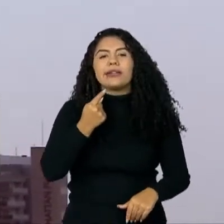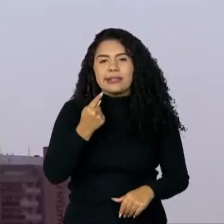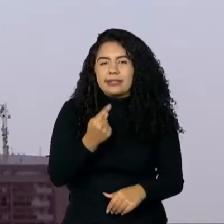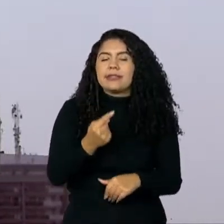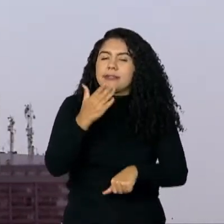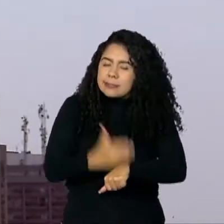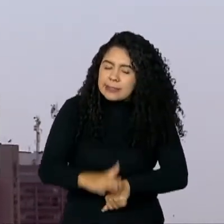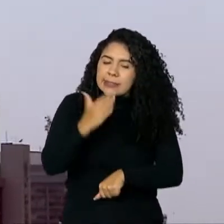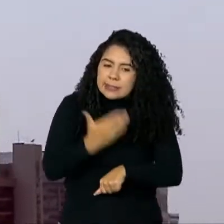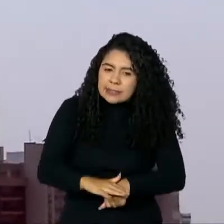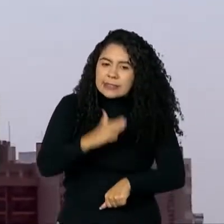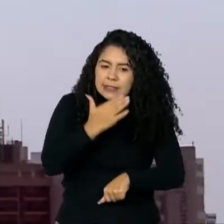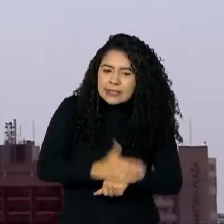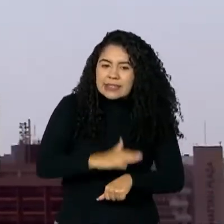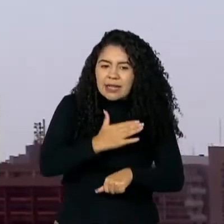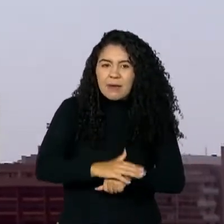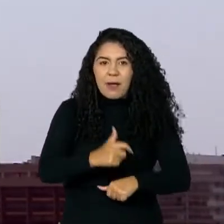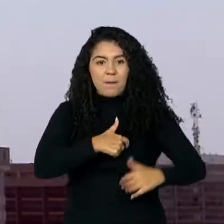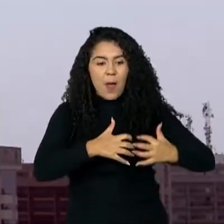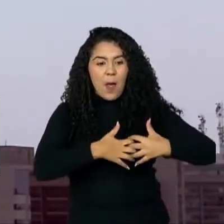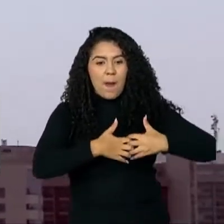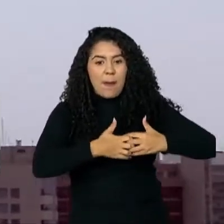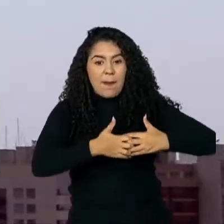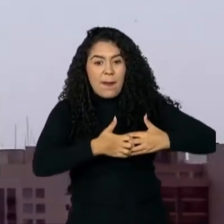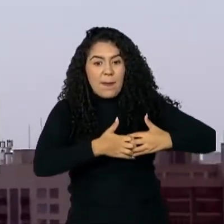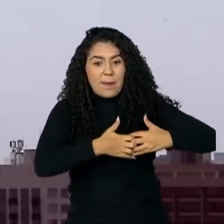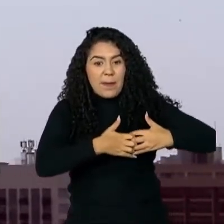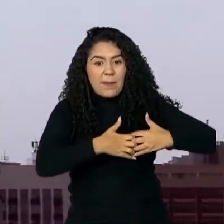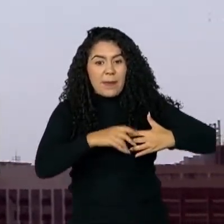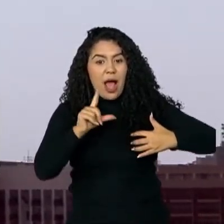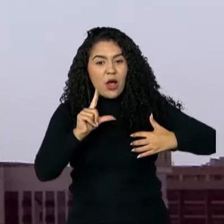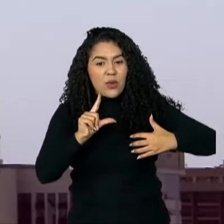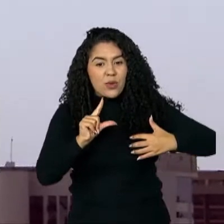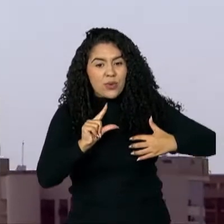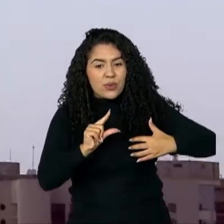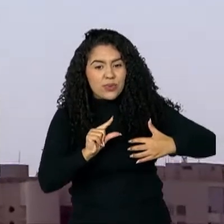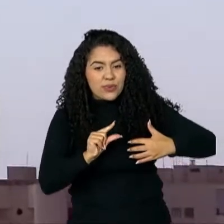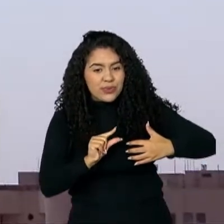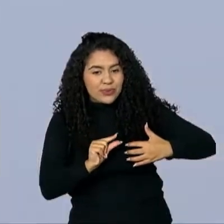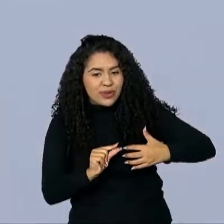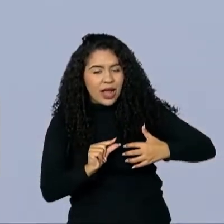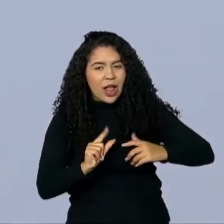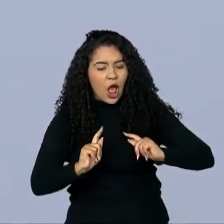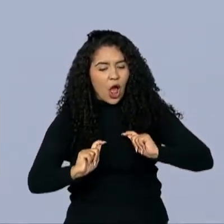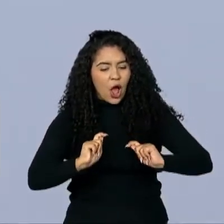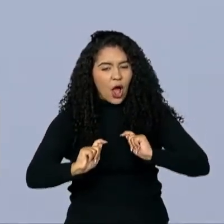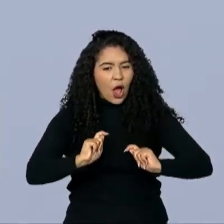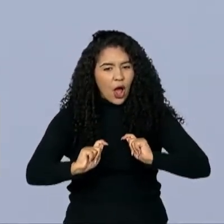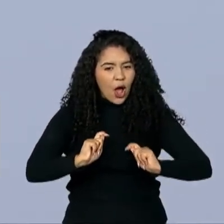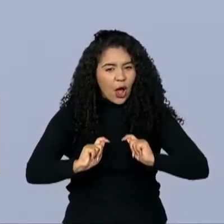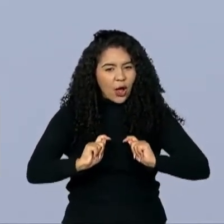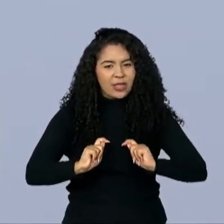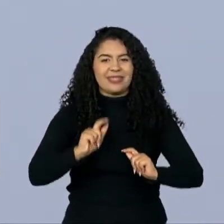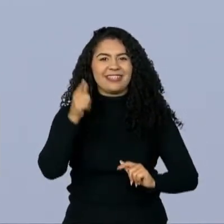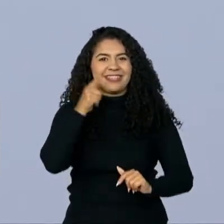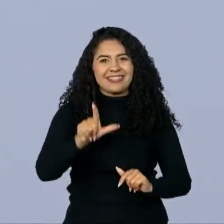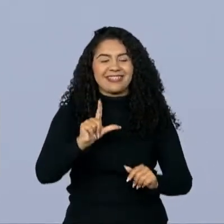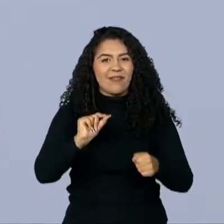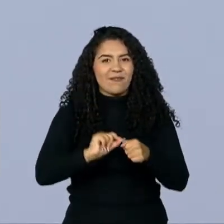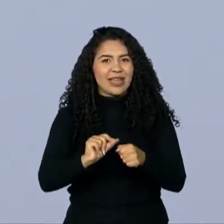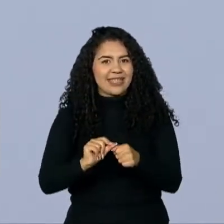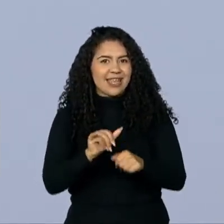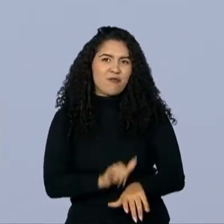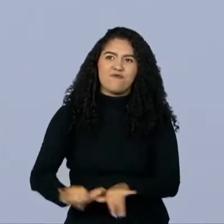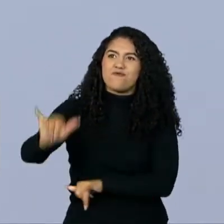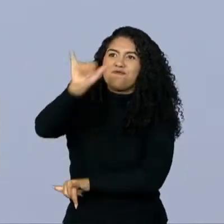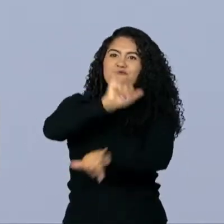para baixar os batimentos, para suar um pouco menos. E fazer uma apresentação brilhante e